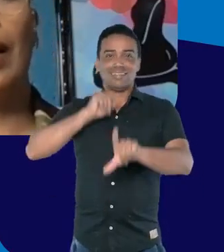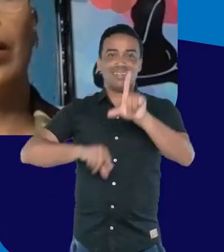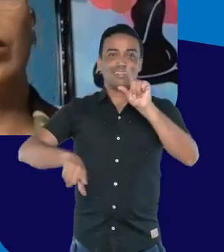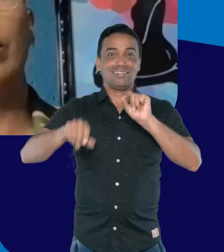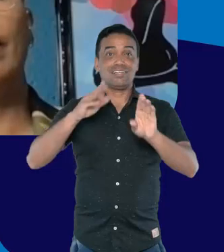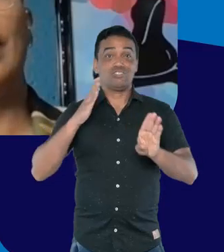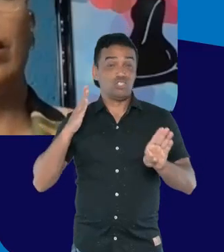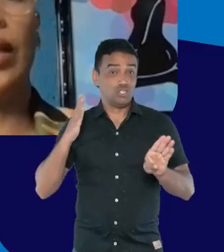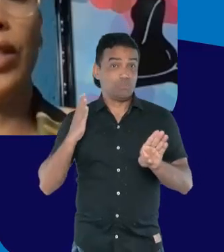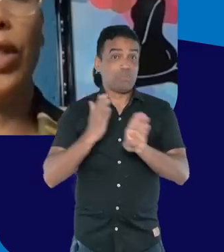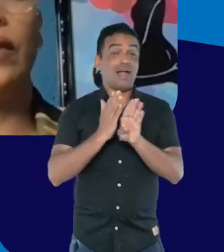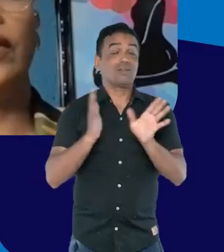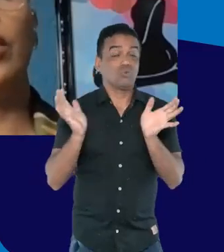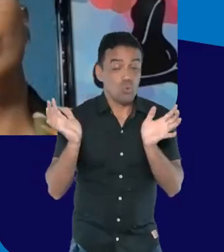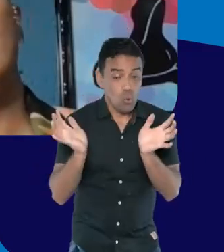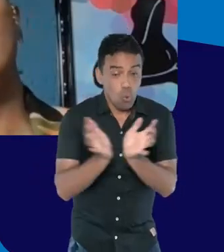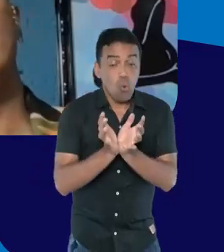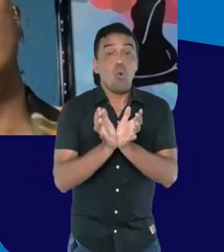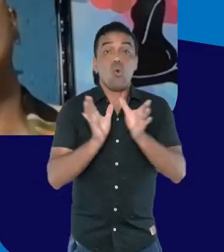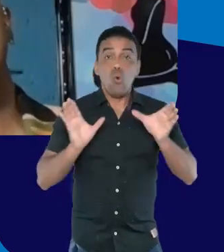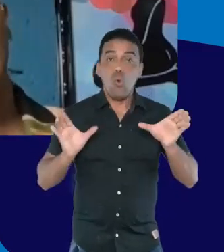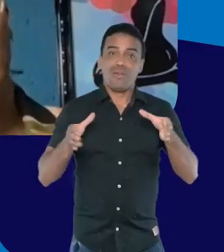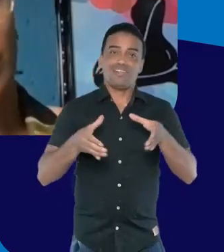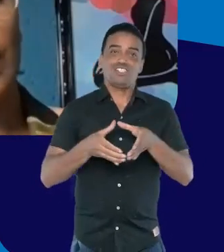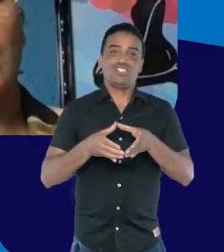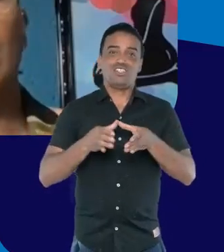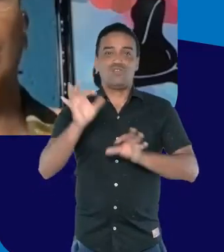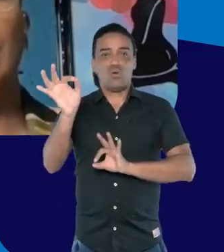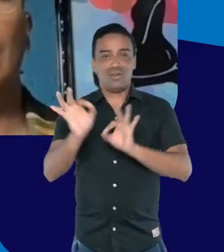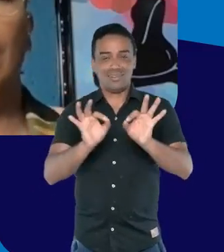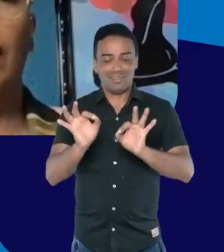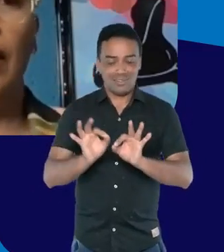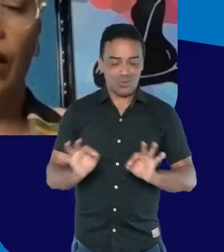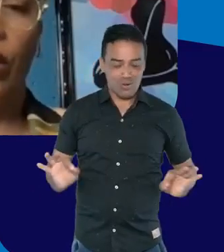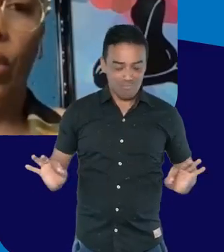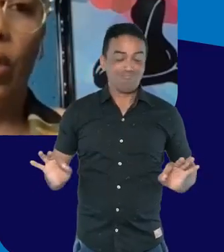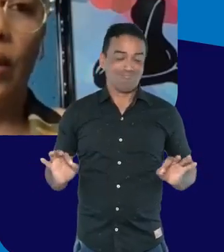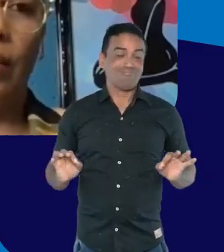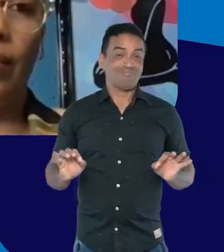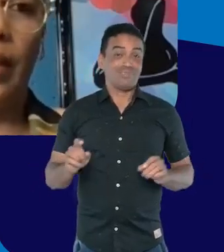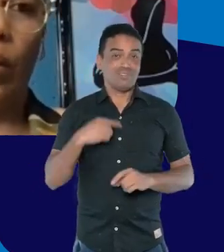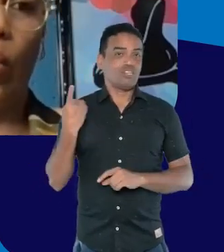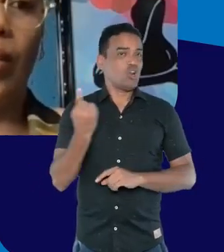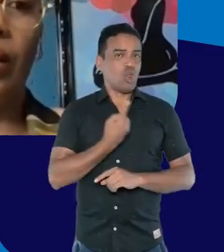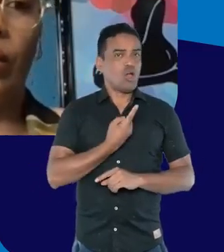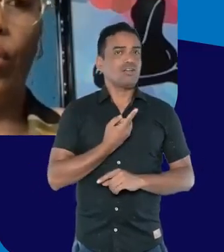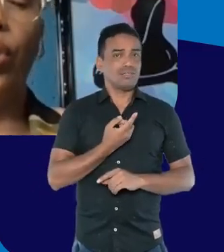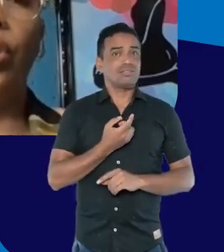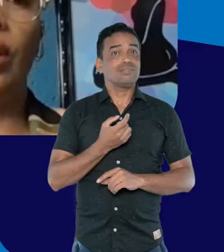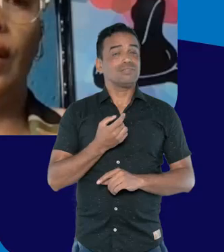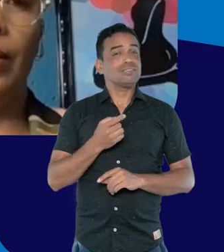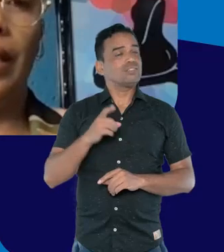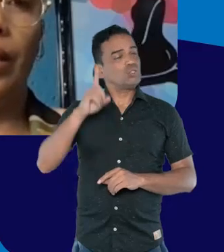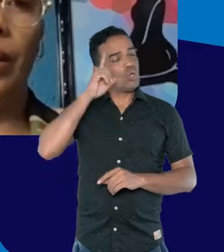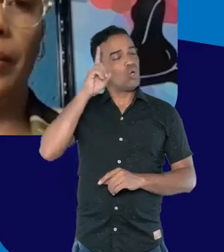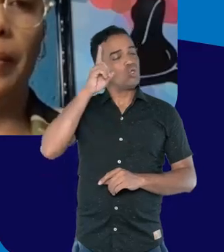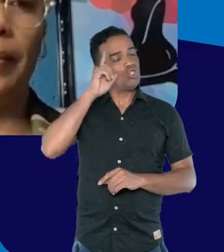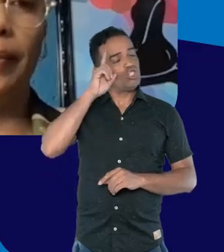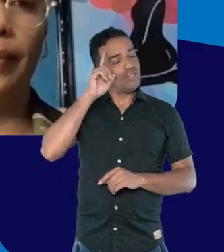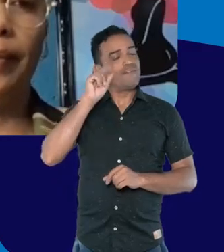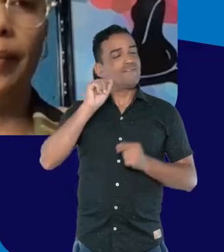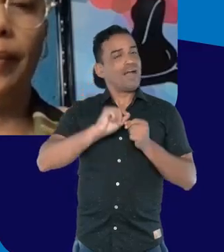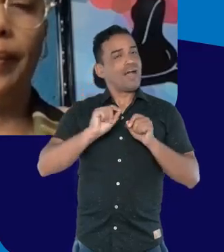de impacto mais coletivo, de impacto organizacional, enfim, que a gente toma